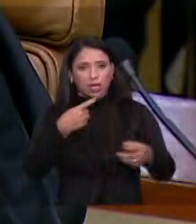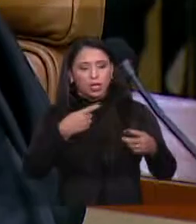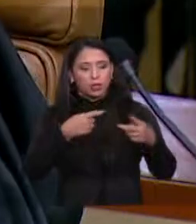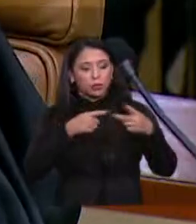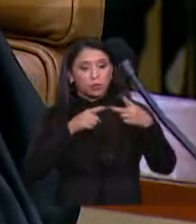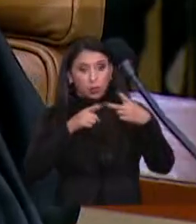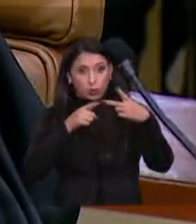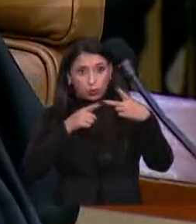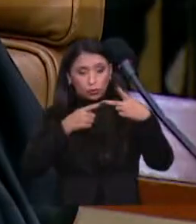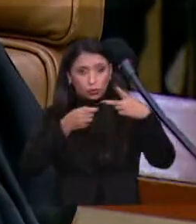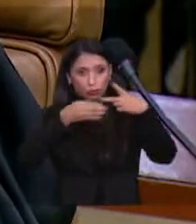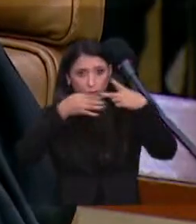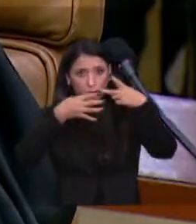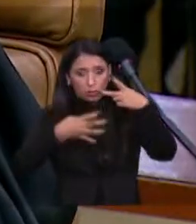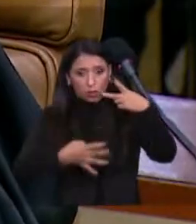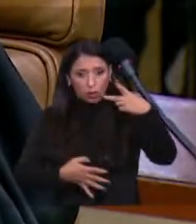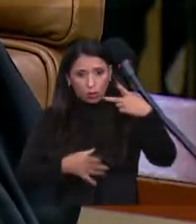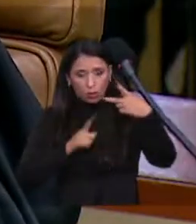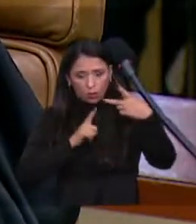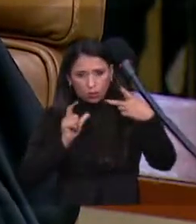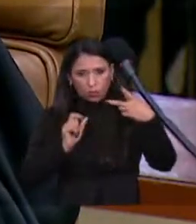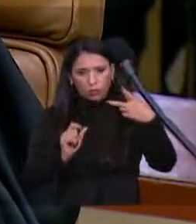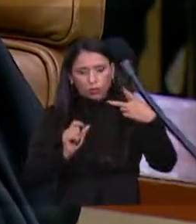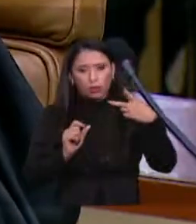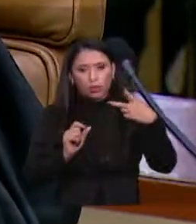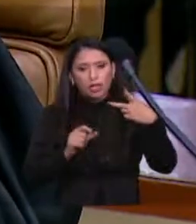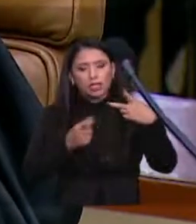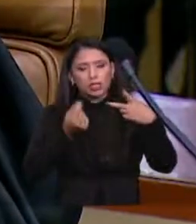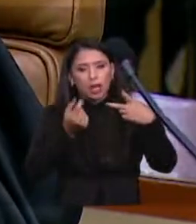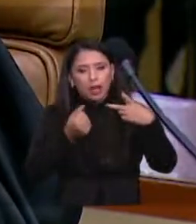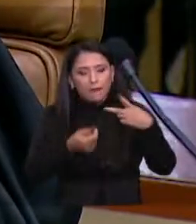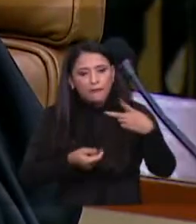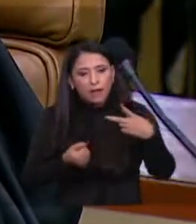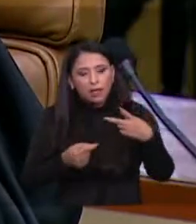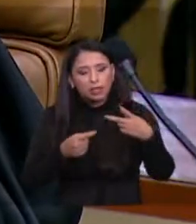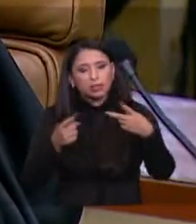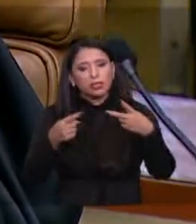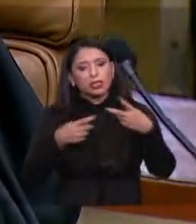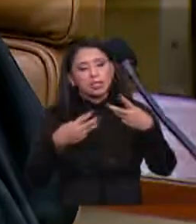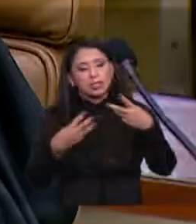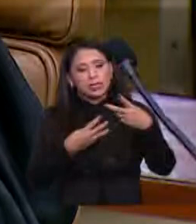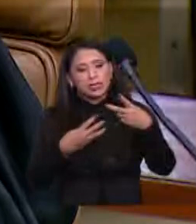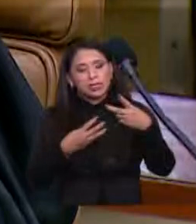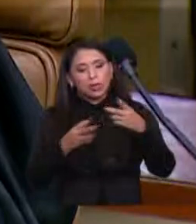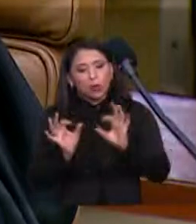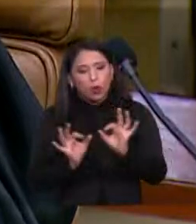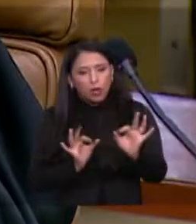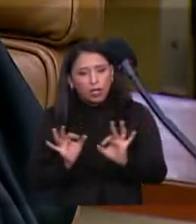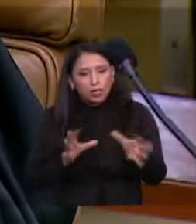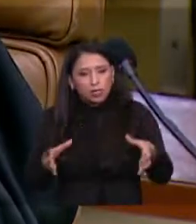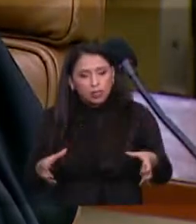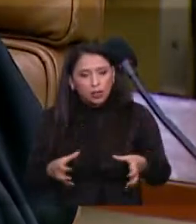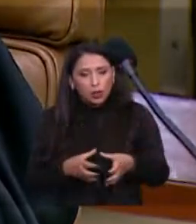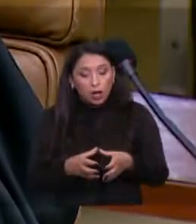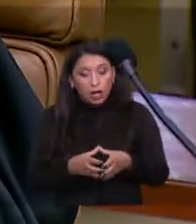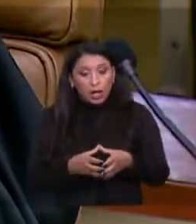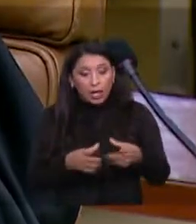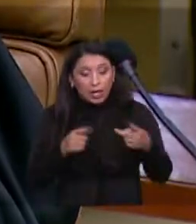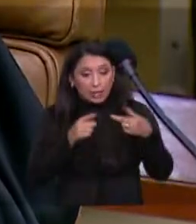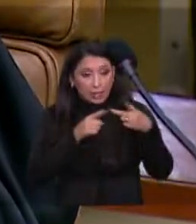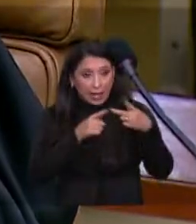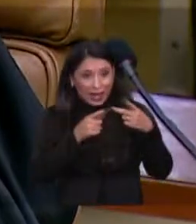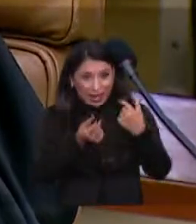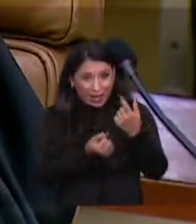segundo bloco segundo bloco acerca da Lavagem o terceiro e último organização criminosa nesse bloco da Lavagem